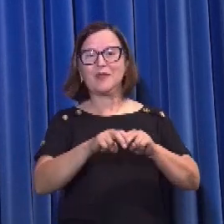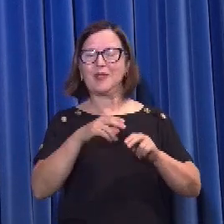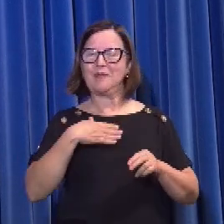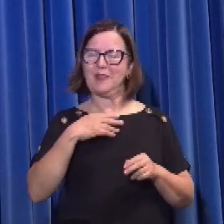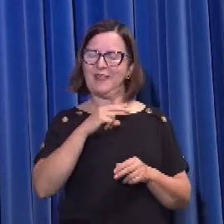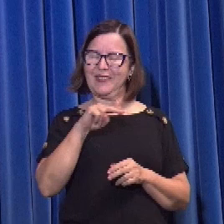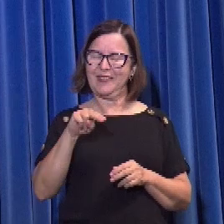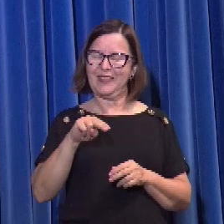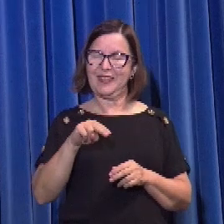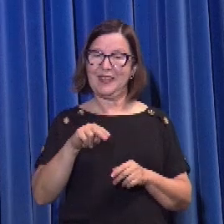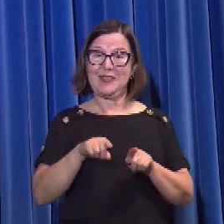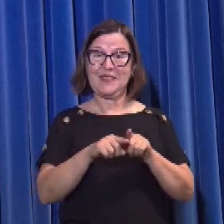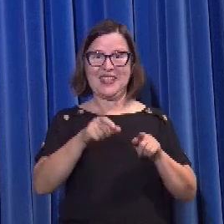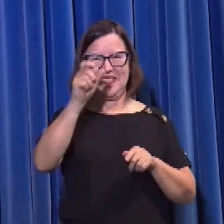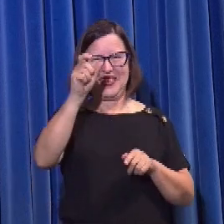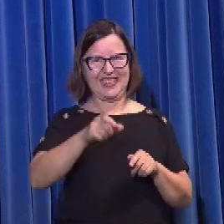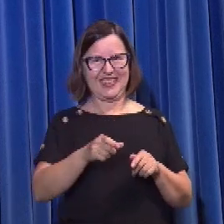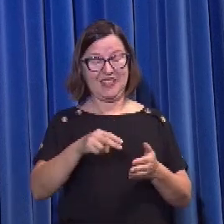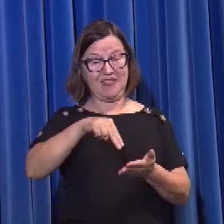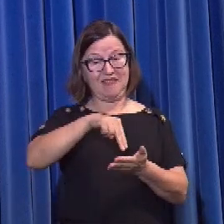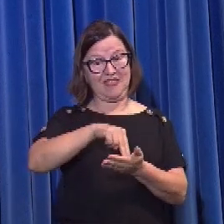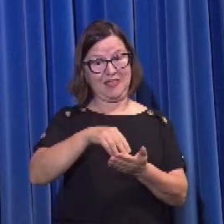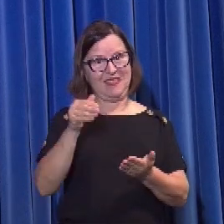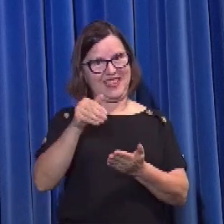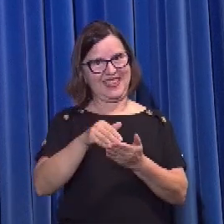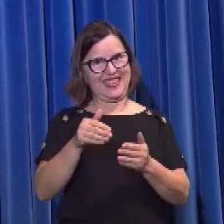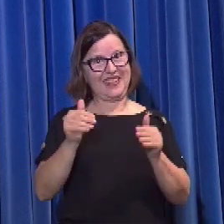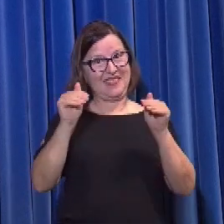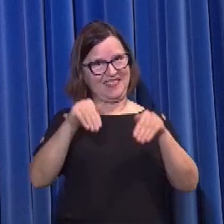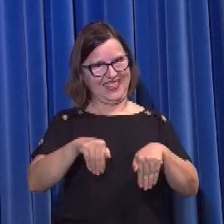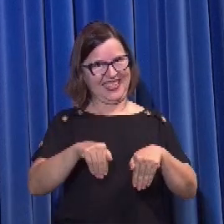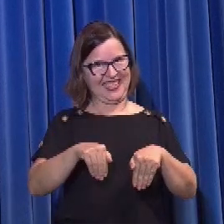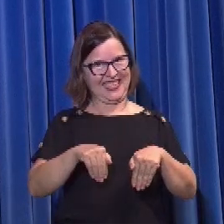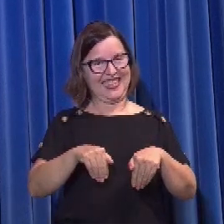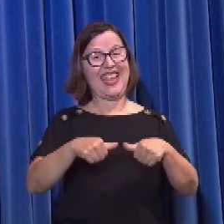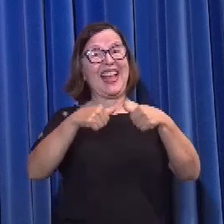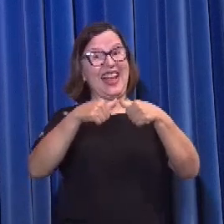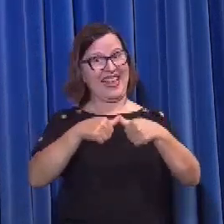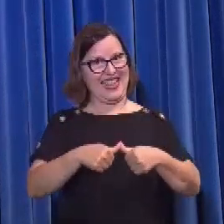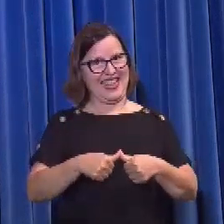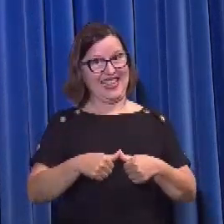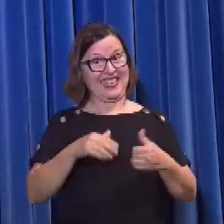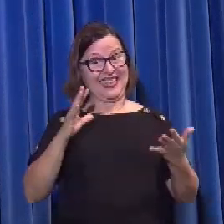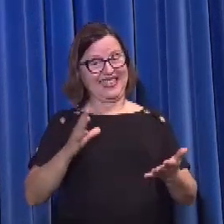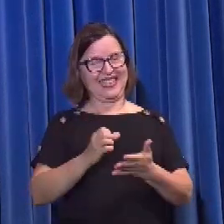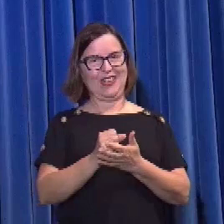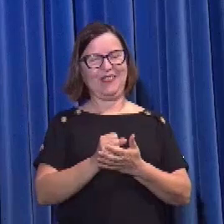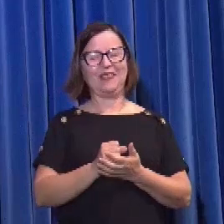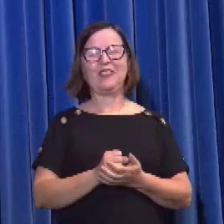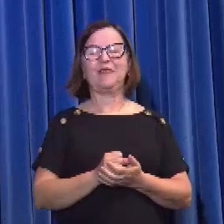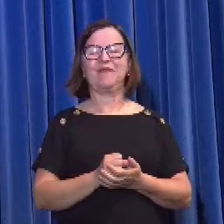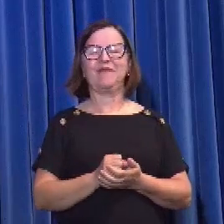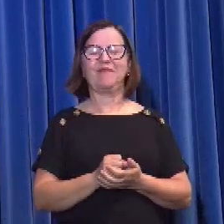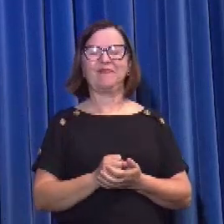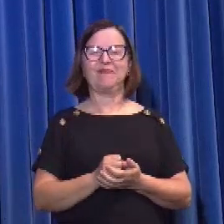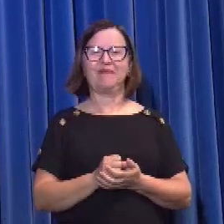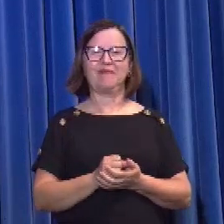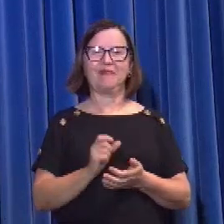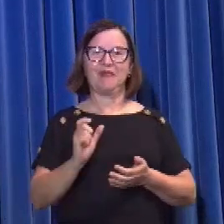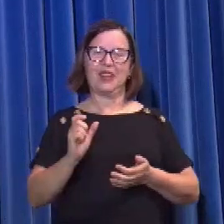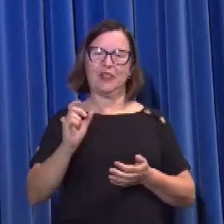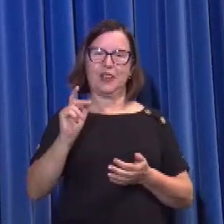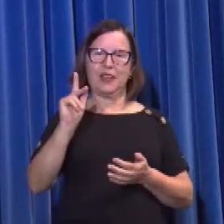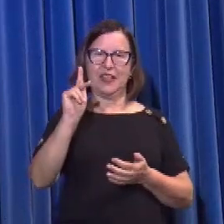que perseverar até o fim, esse será salvo. Essa palavra perseverar, no